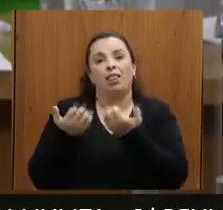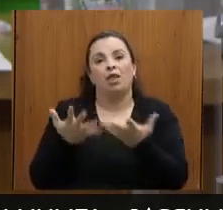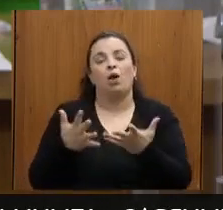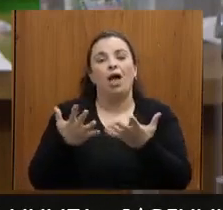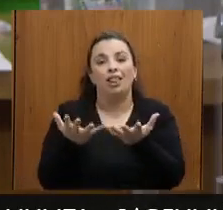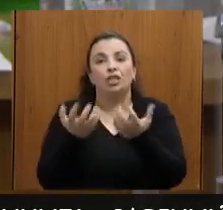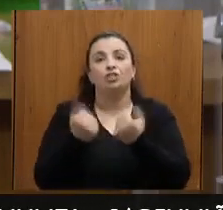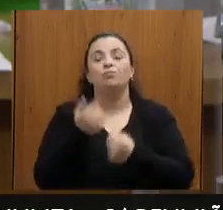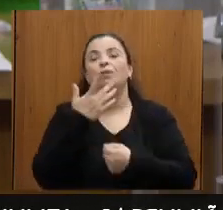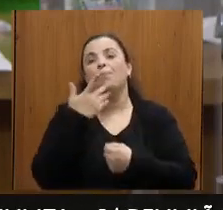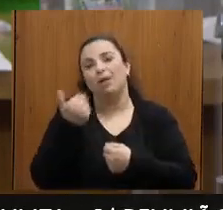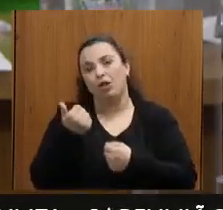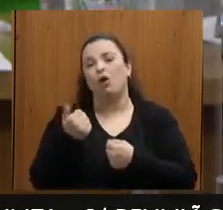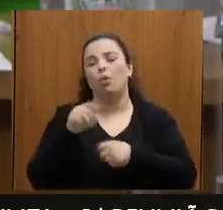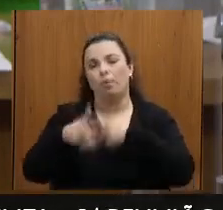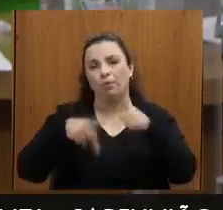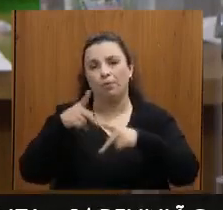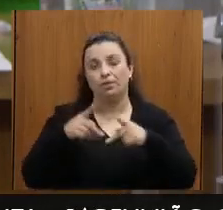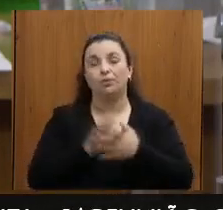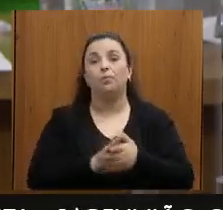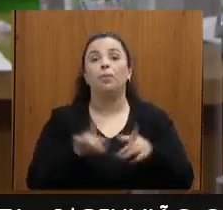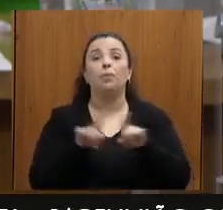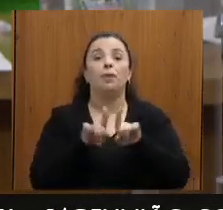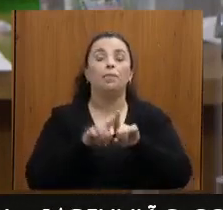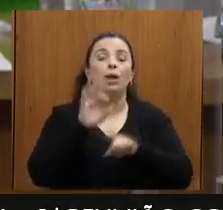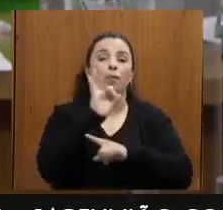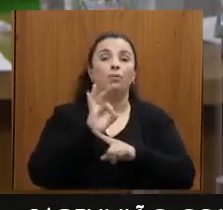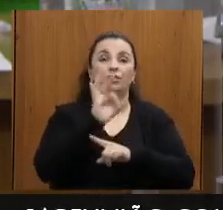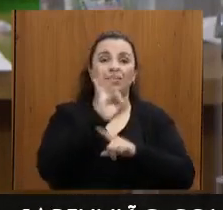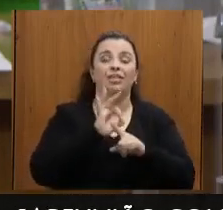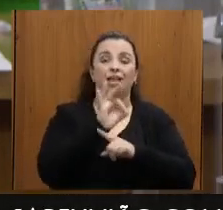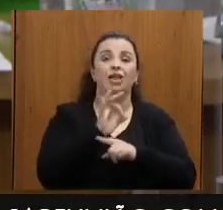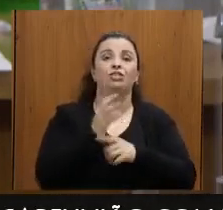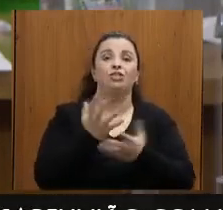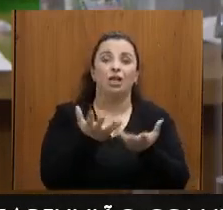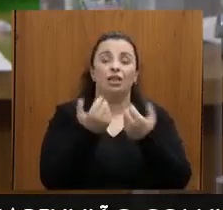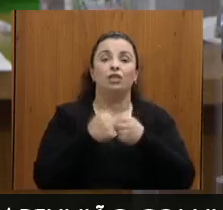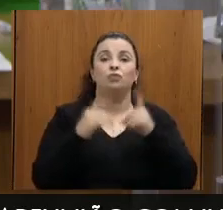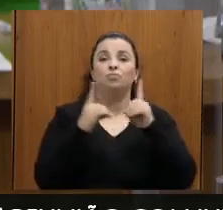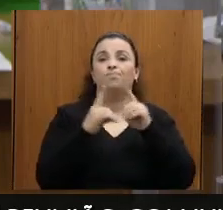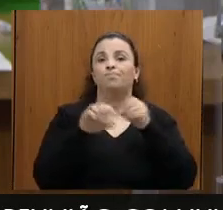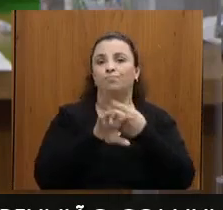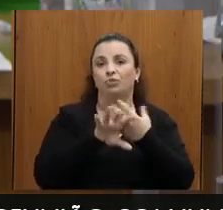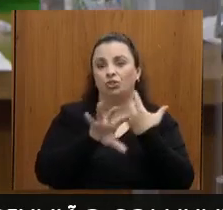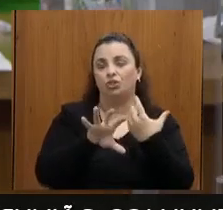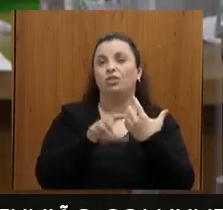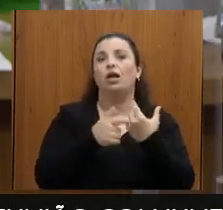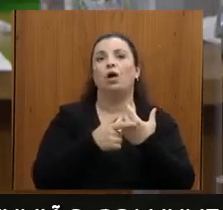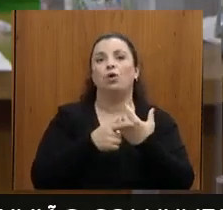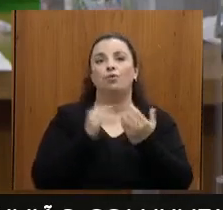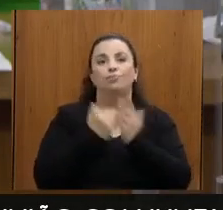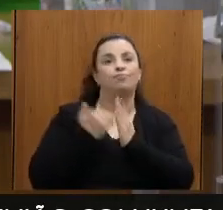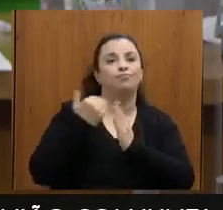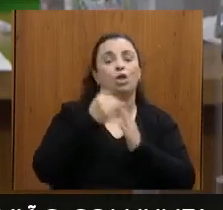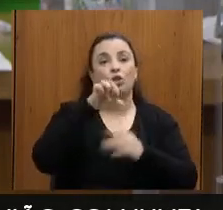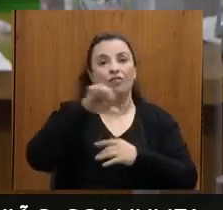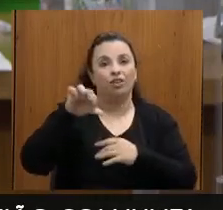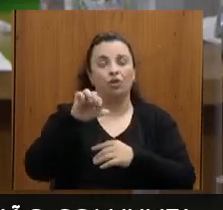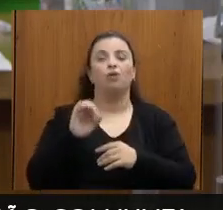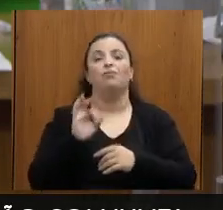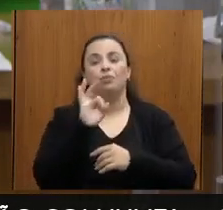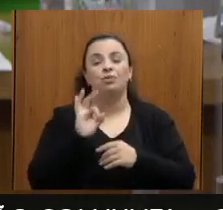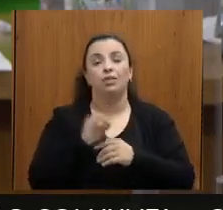nosso índice de transformação digital, pretendemos elevá-lo a 78%. Estamos promovendo trilhas de aprendizagem em compras